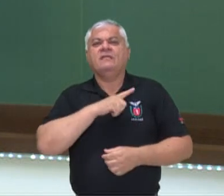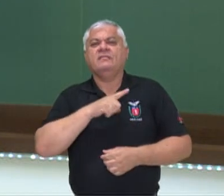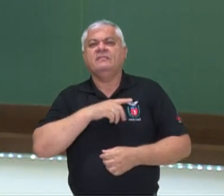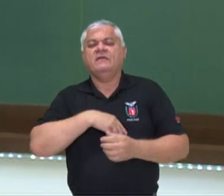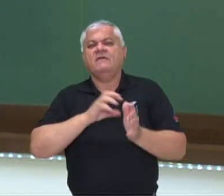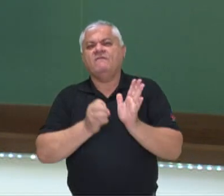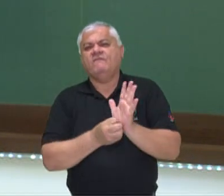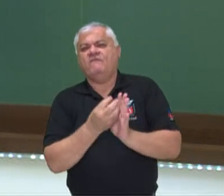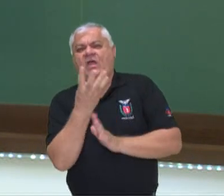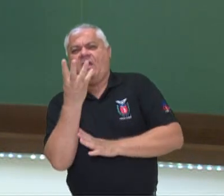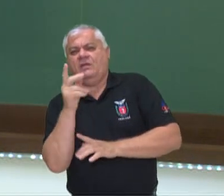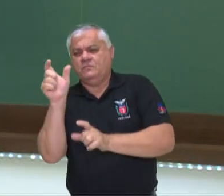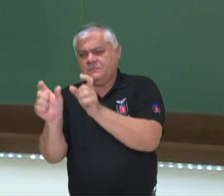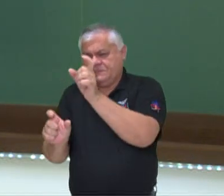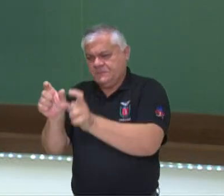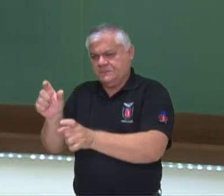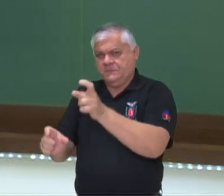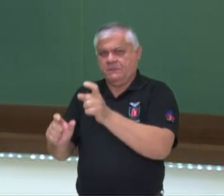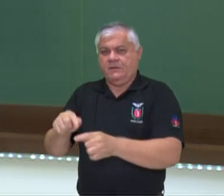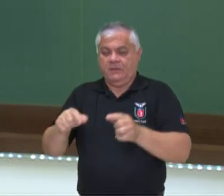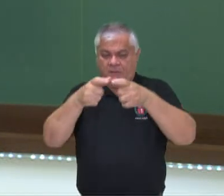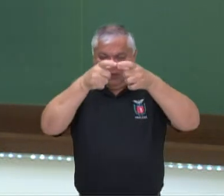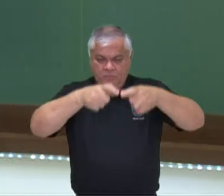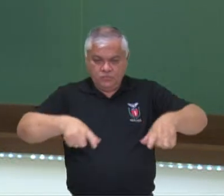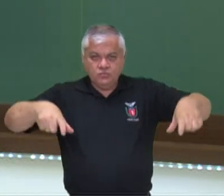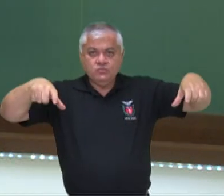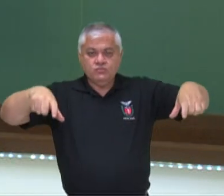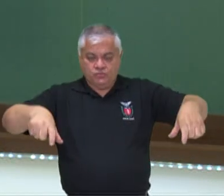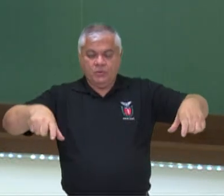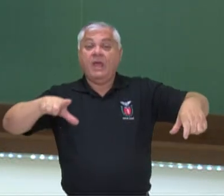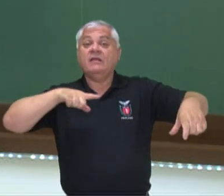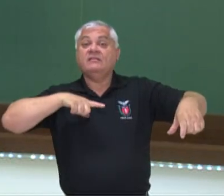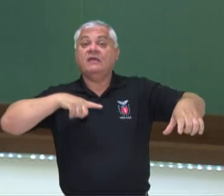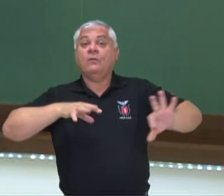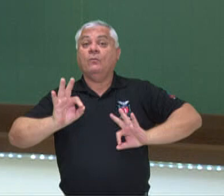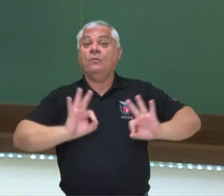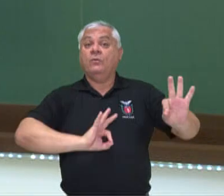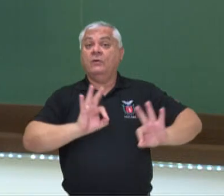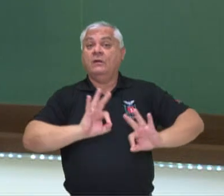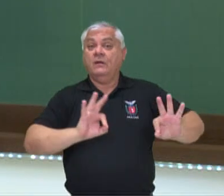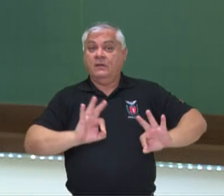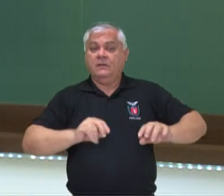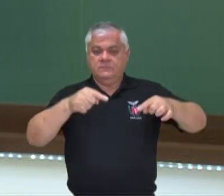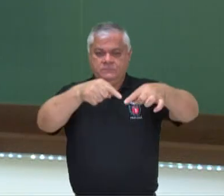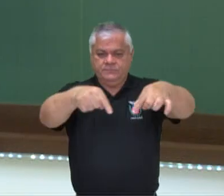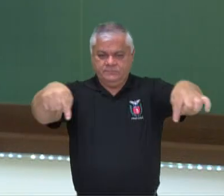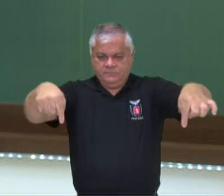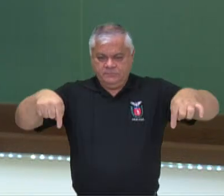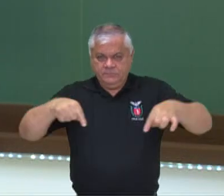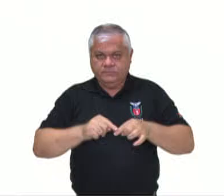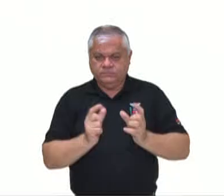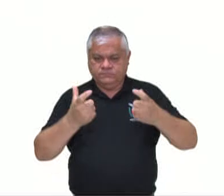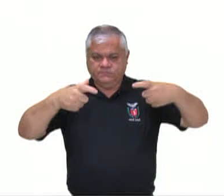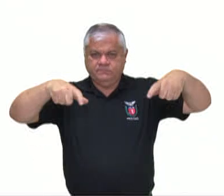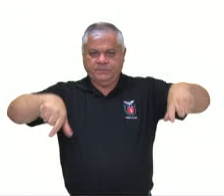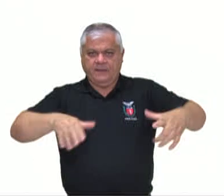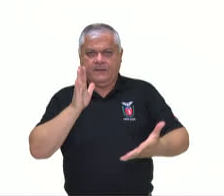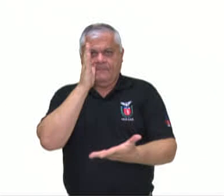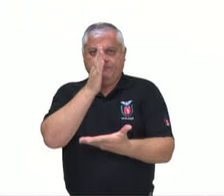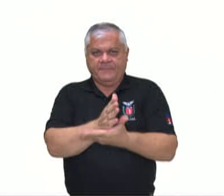jogadores e um campo muito grande, ele tem uma organização tática bem específica. que divide o time mais ou